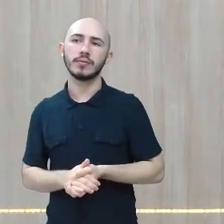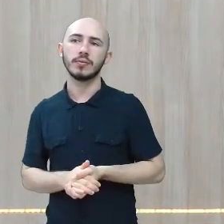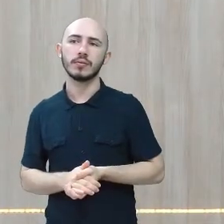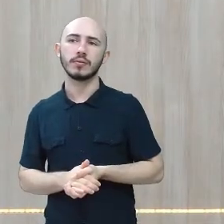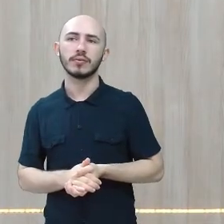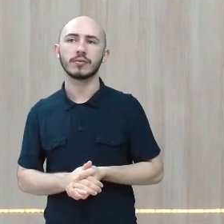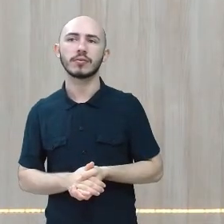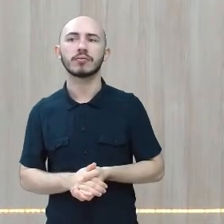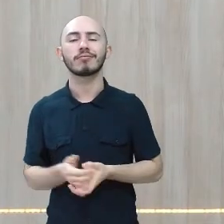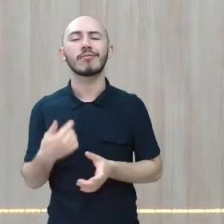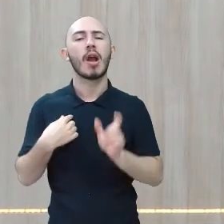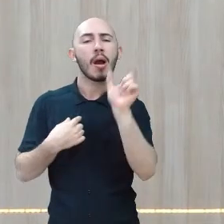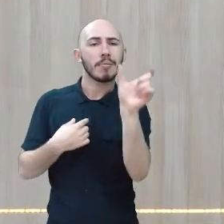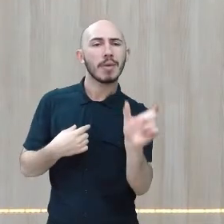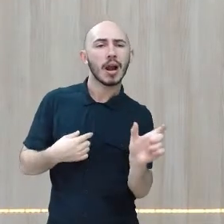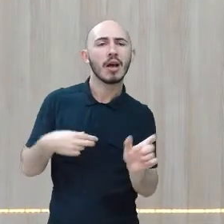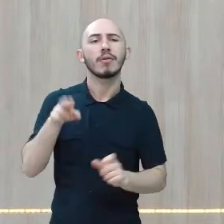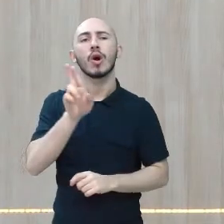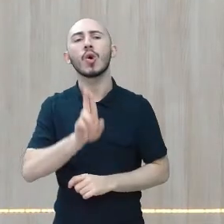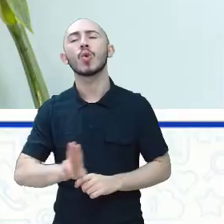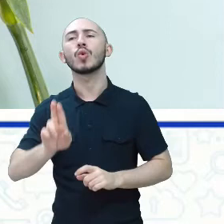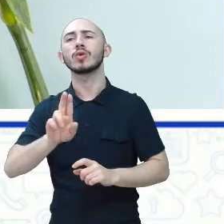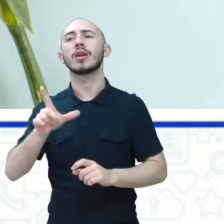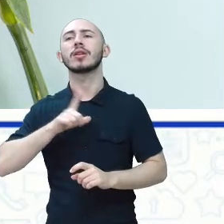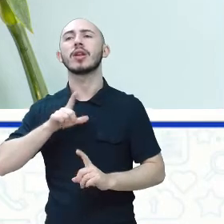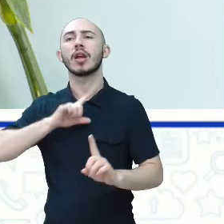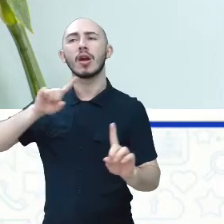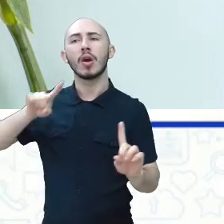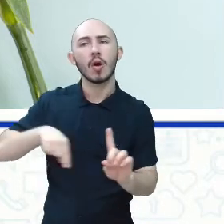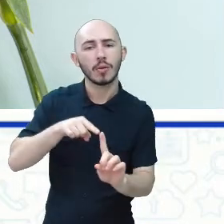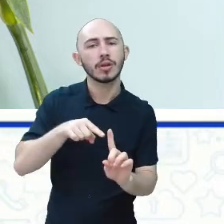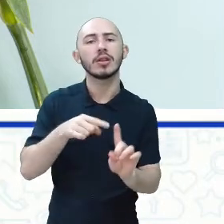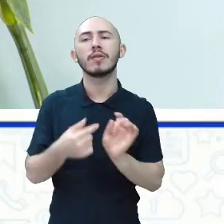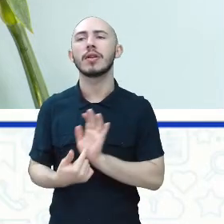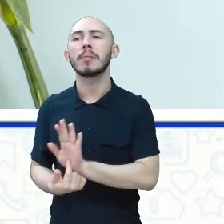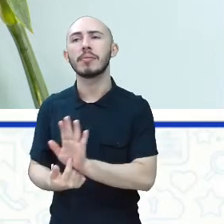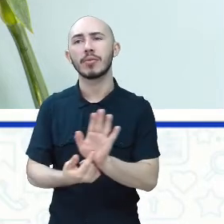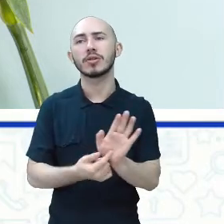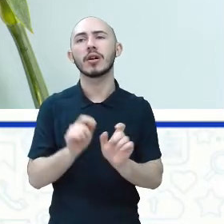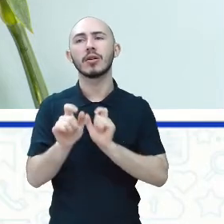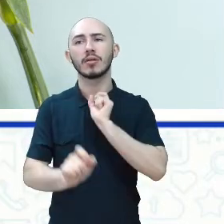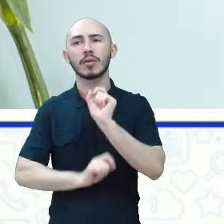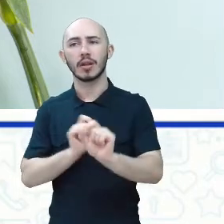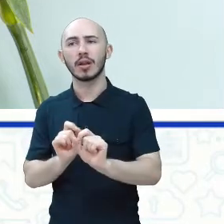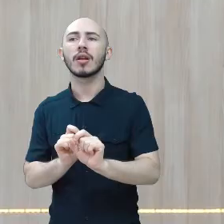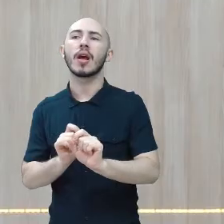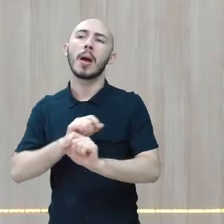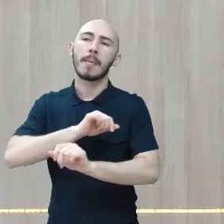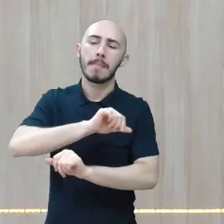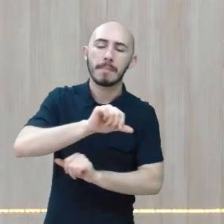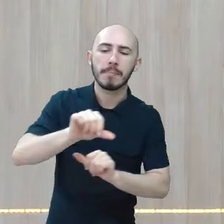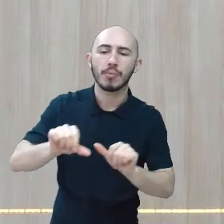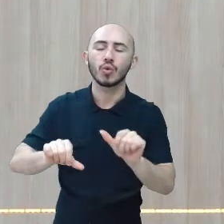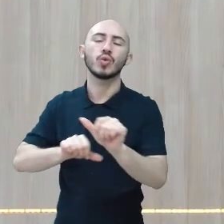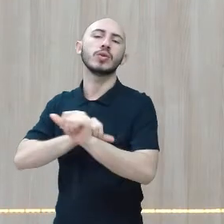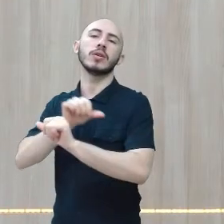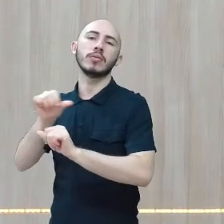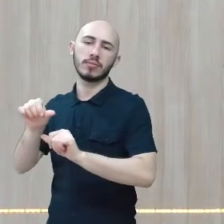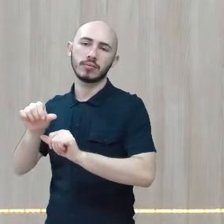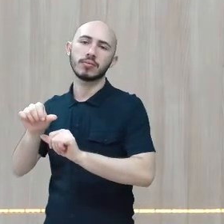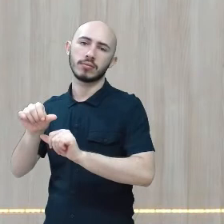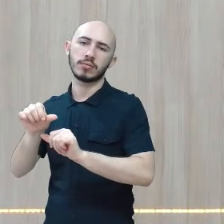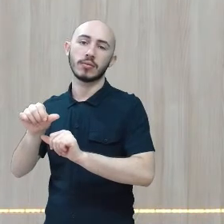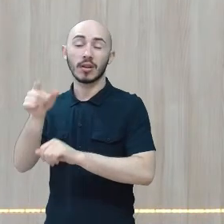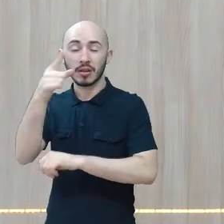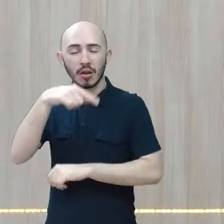São utilizados termos no sentido denotativo e transformando no modo conotativo.